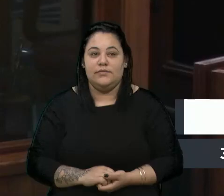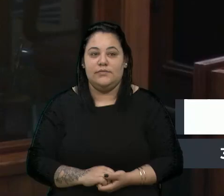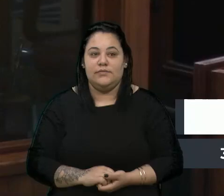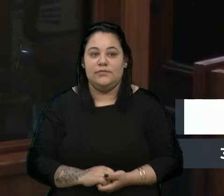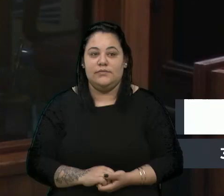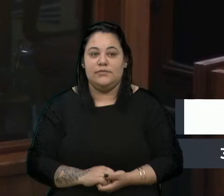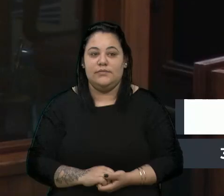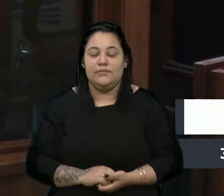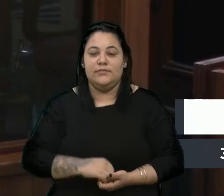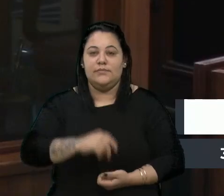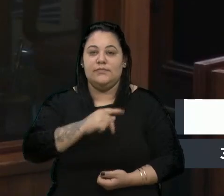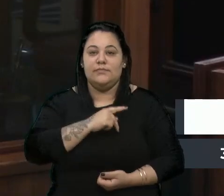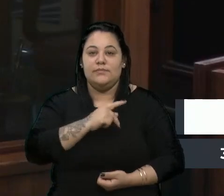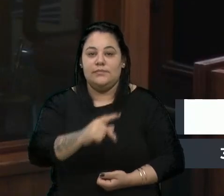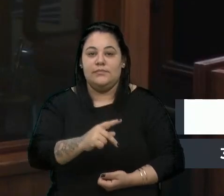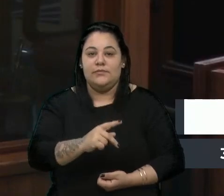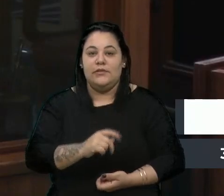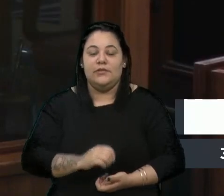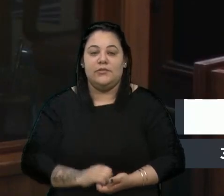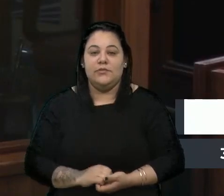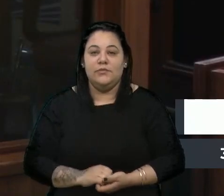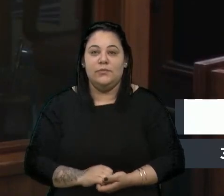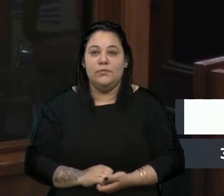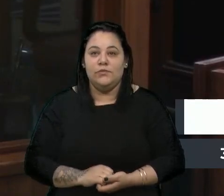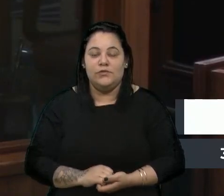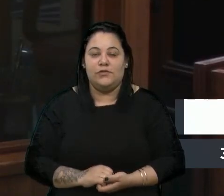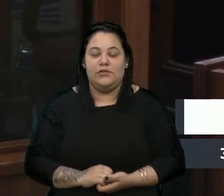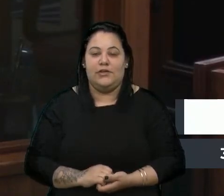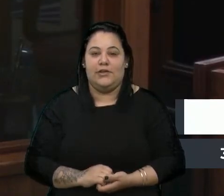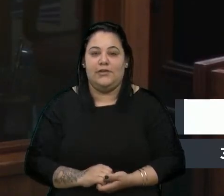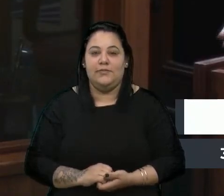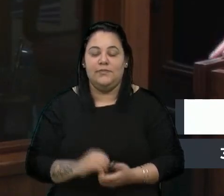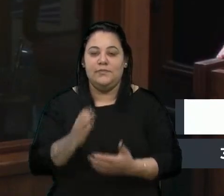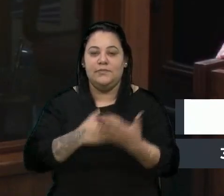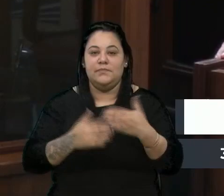Senhor presidente, caros colegas,